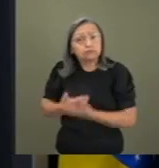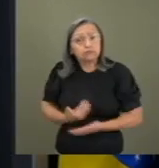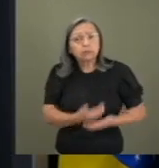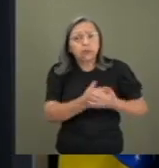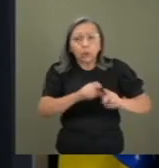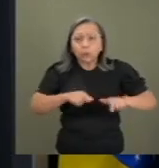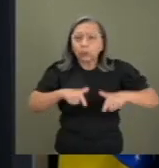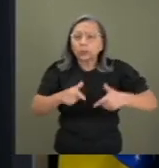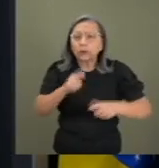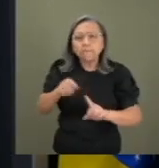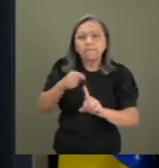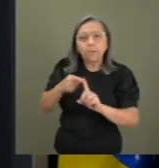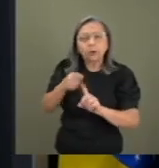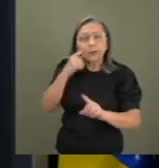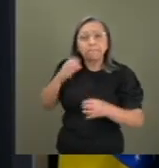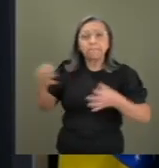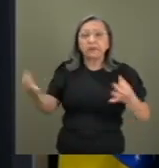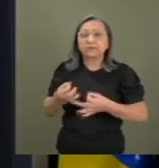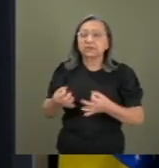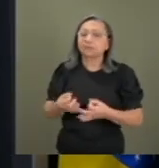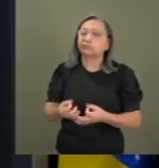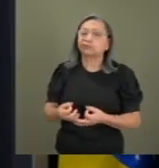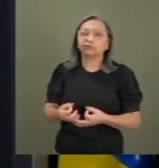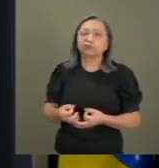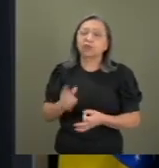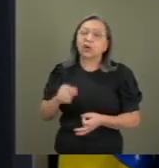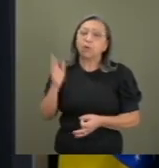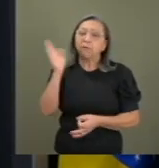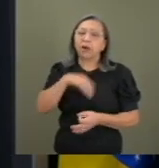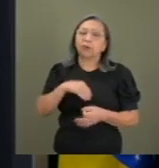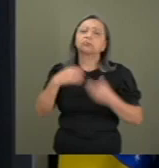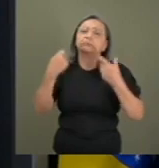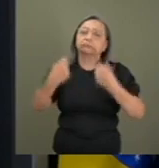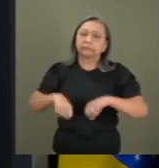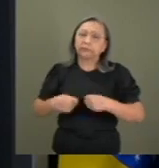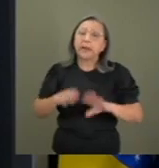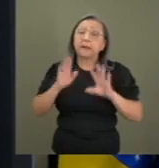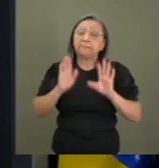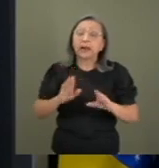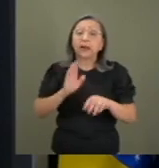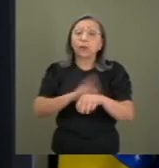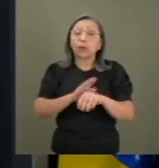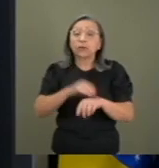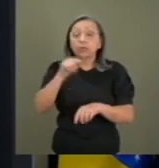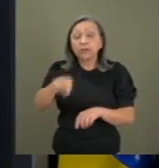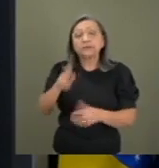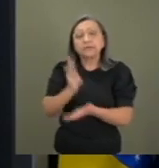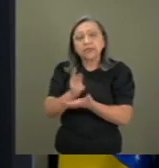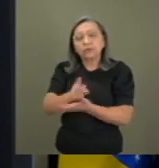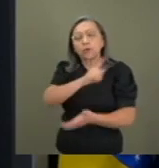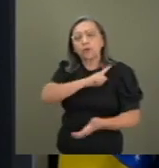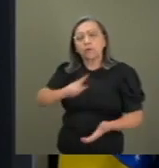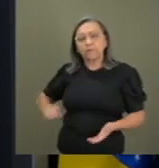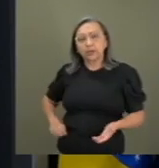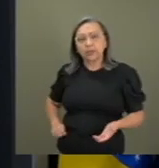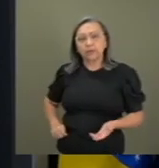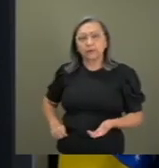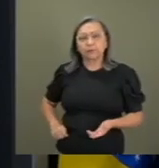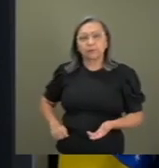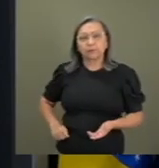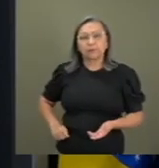perfeição, é um mal necessário. Mas quando esse governo